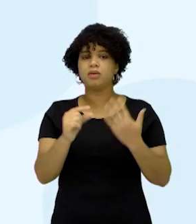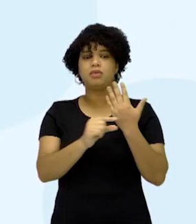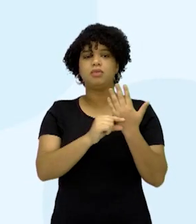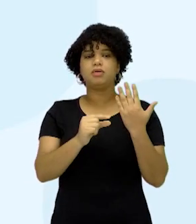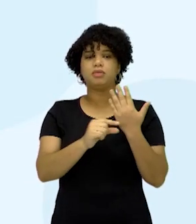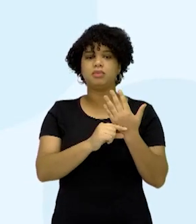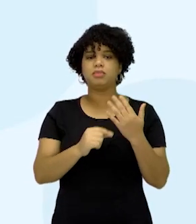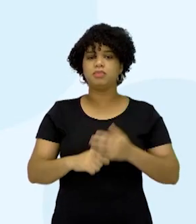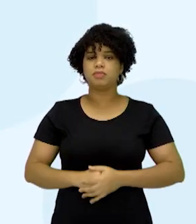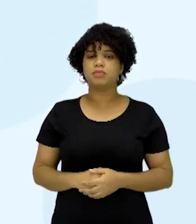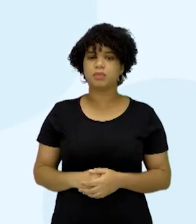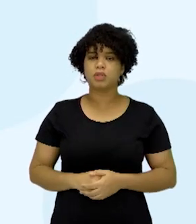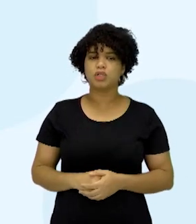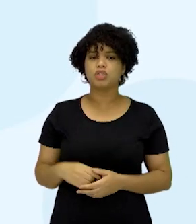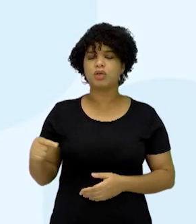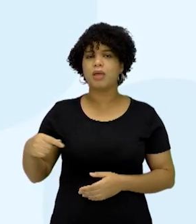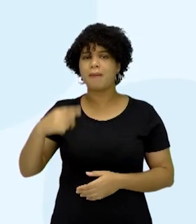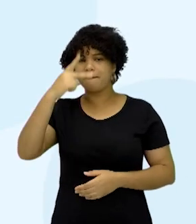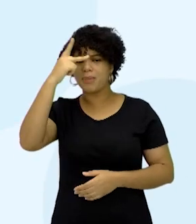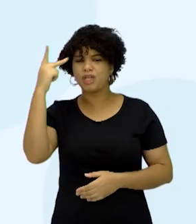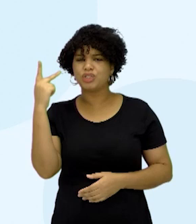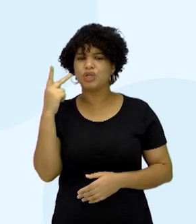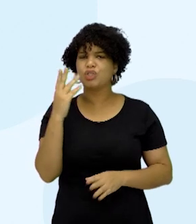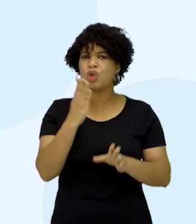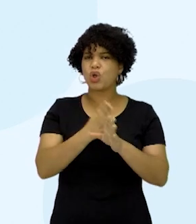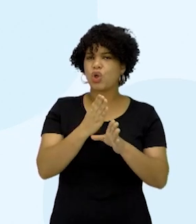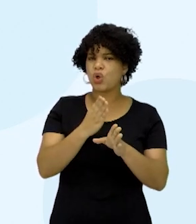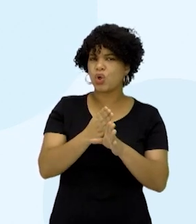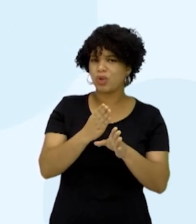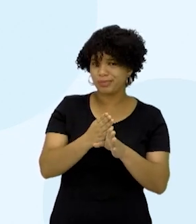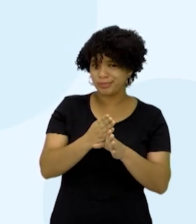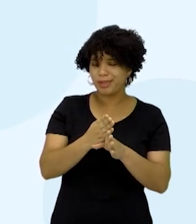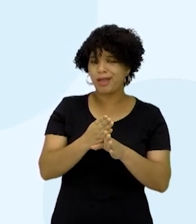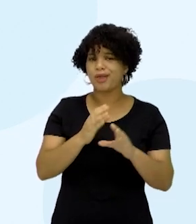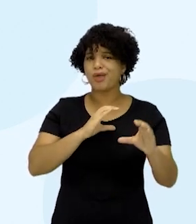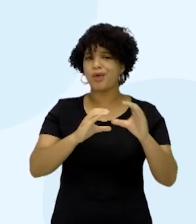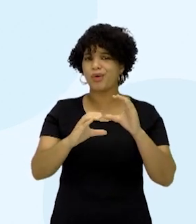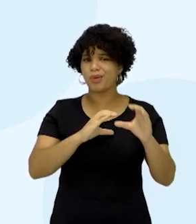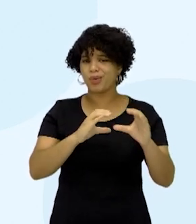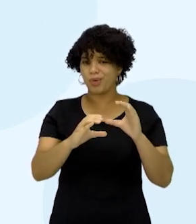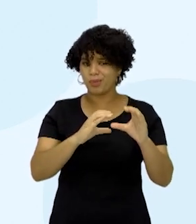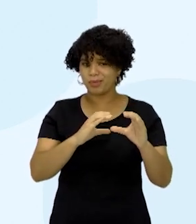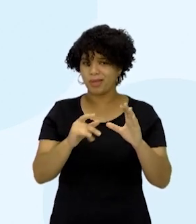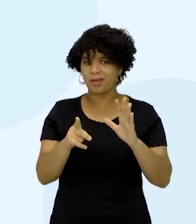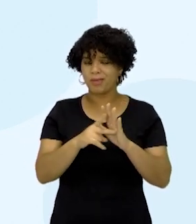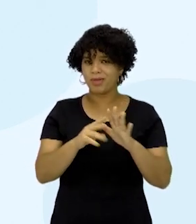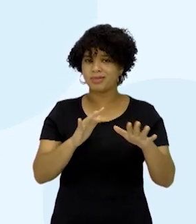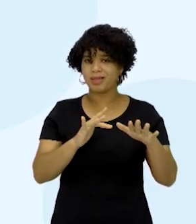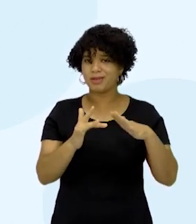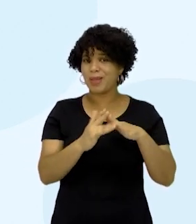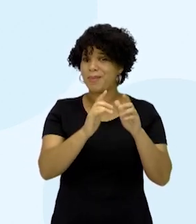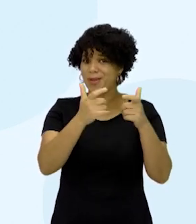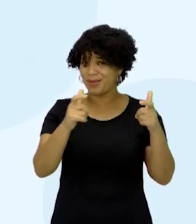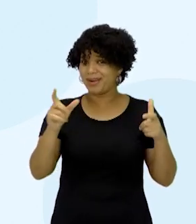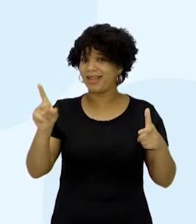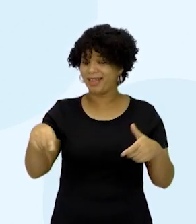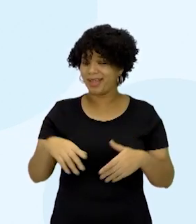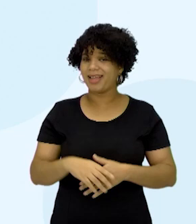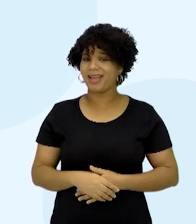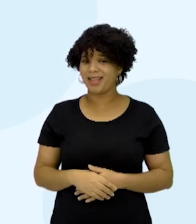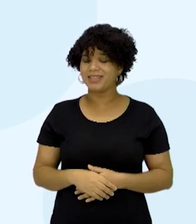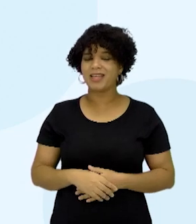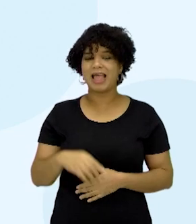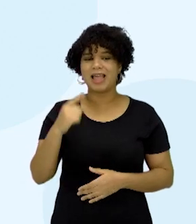dia, dificilmente encontramos pessoas que não se comuniquem pelo celular e pelas redes sociais. Você concorda com essa